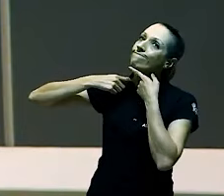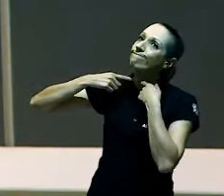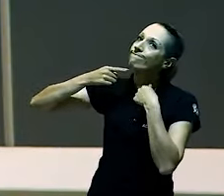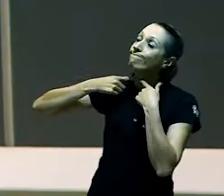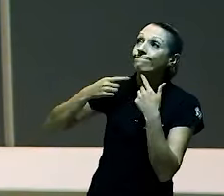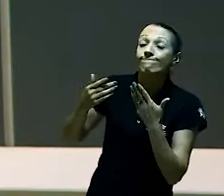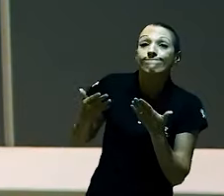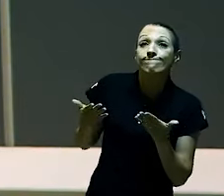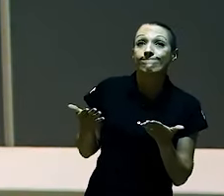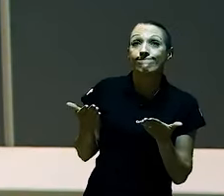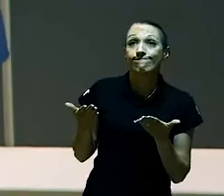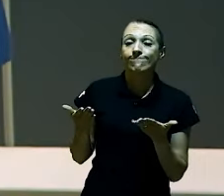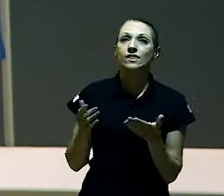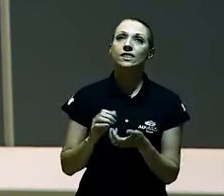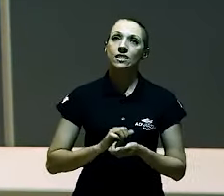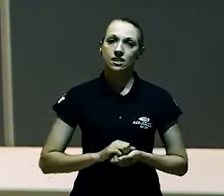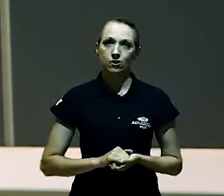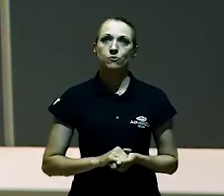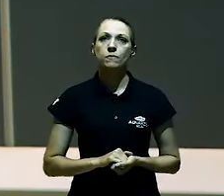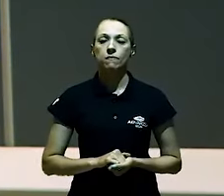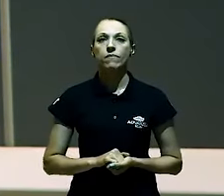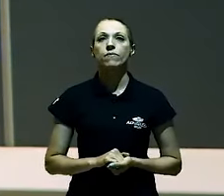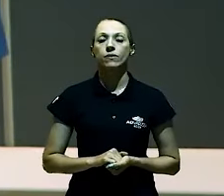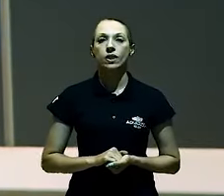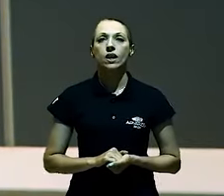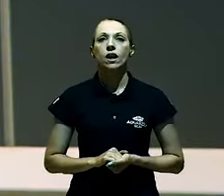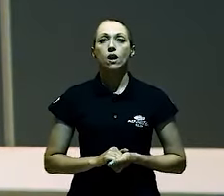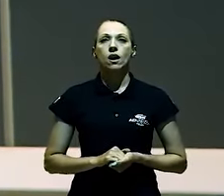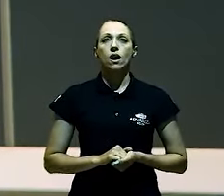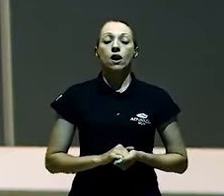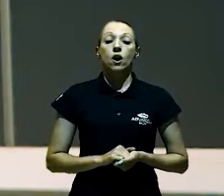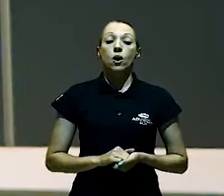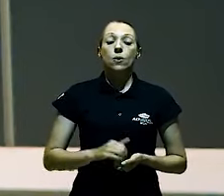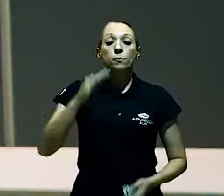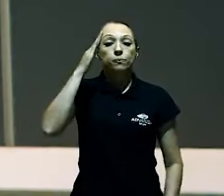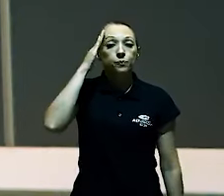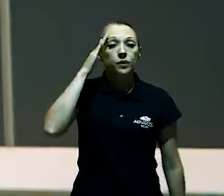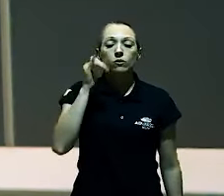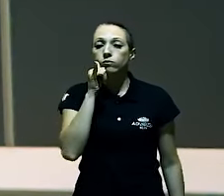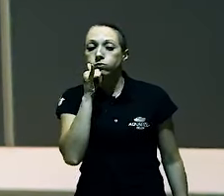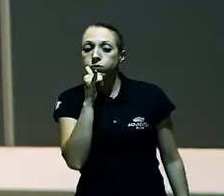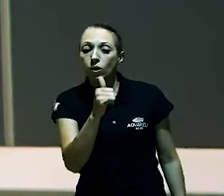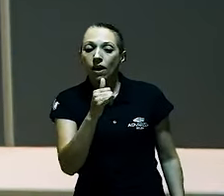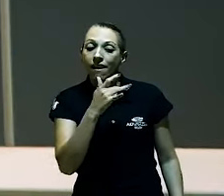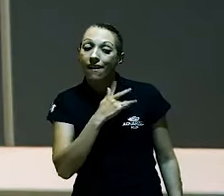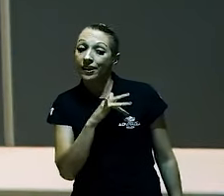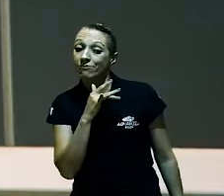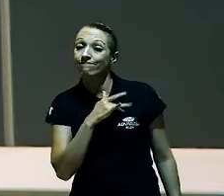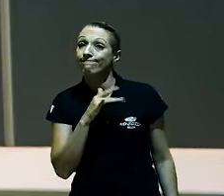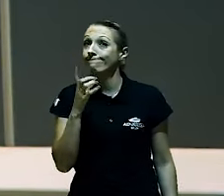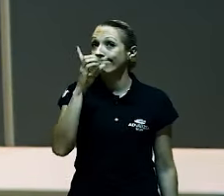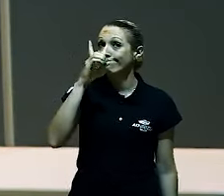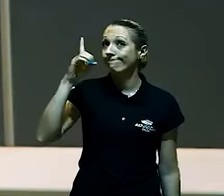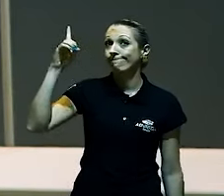nós. Talvez Ele decida ter misericórdia de nós. O capitão está dizendo: a misericórdia de Deus, Ele dá a quem